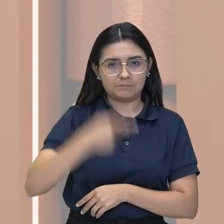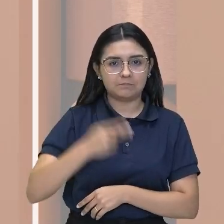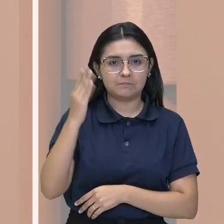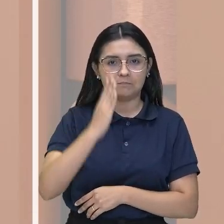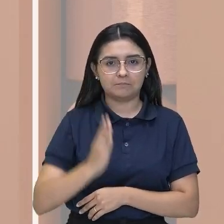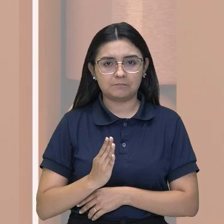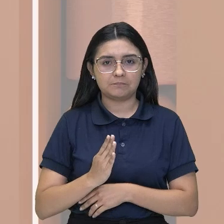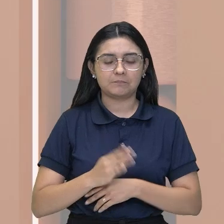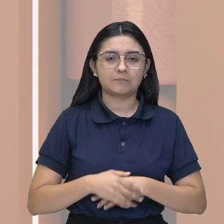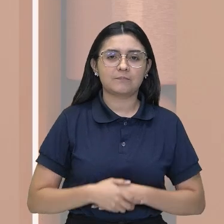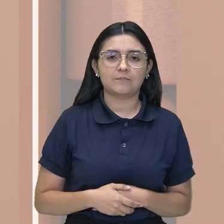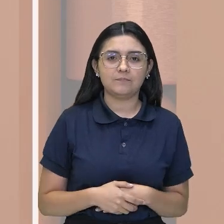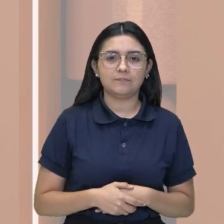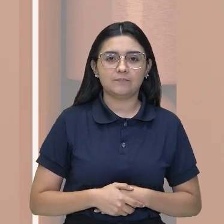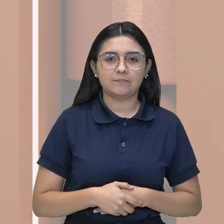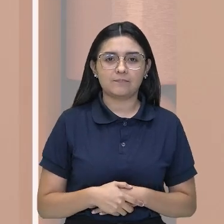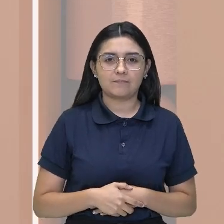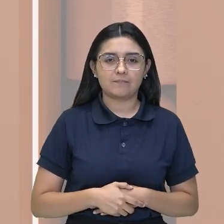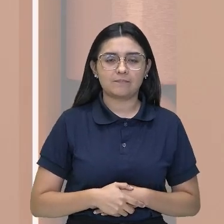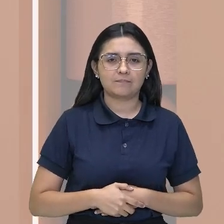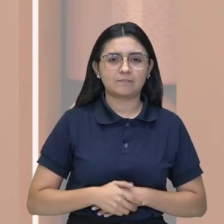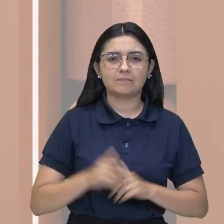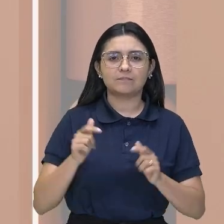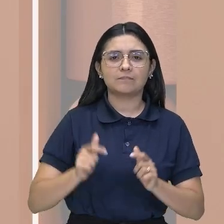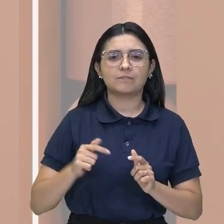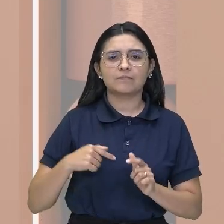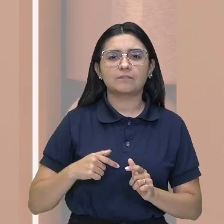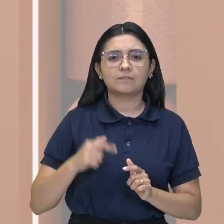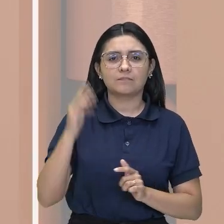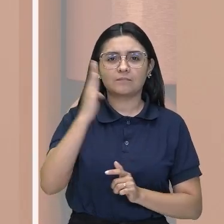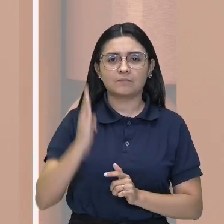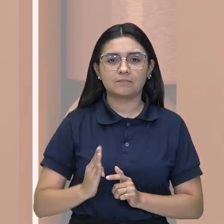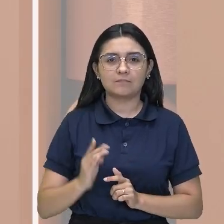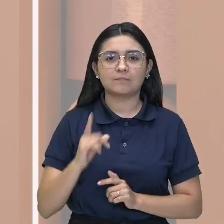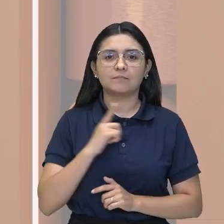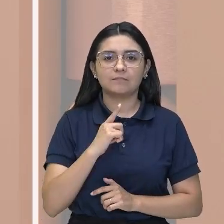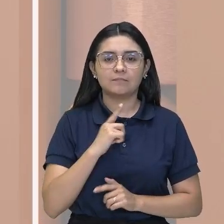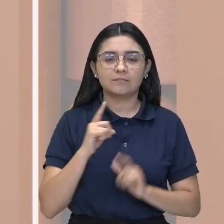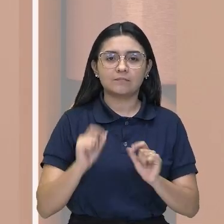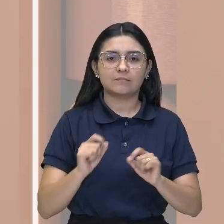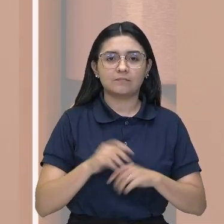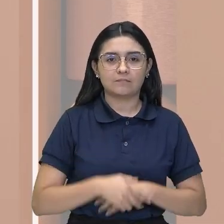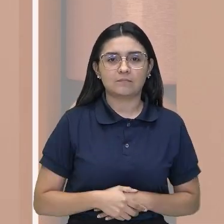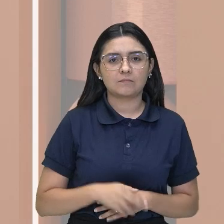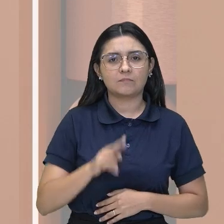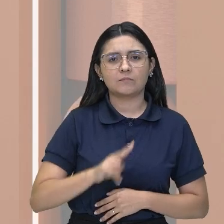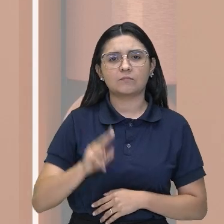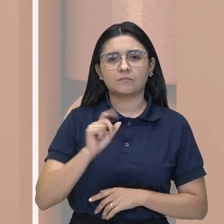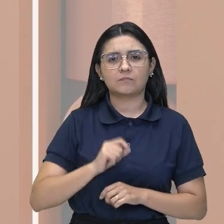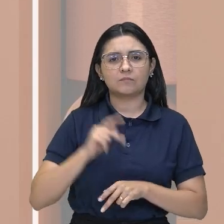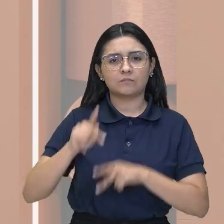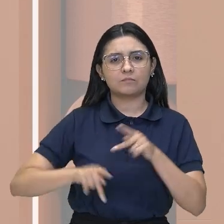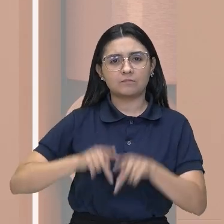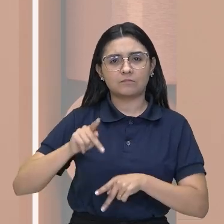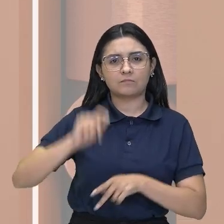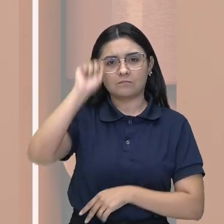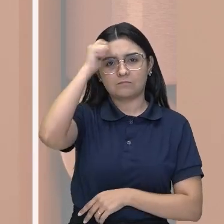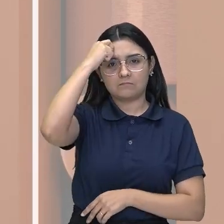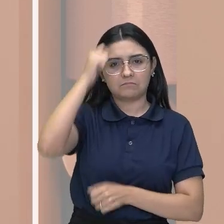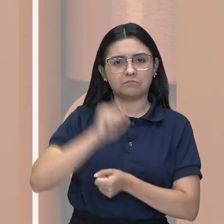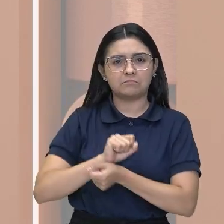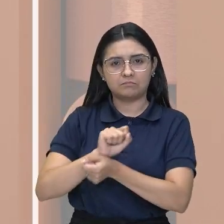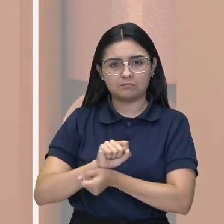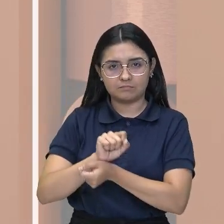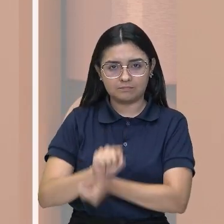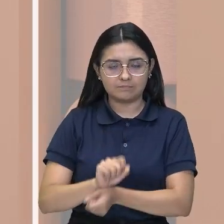foi um local que absorveu grande mão de obra escravizadas. E nós vamos falar